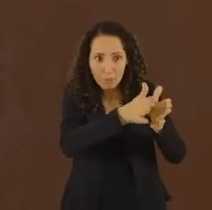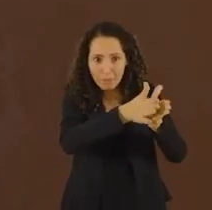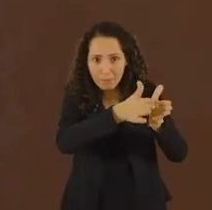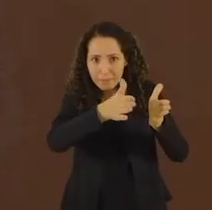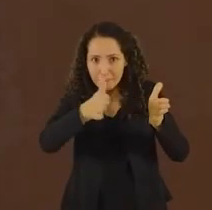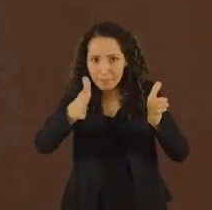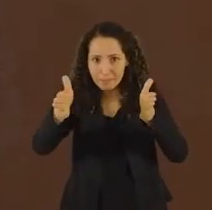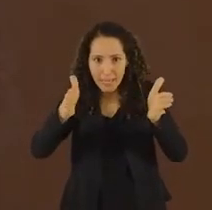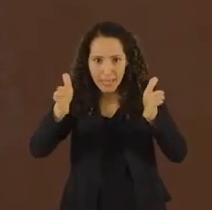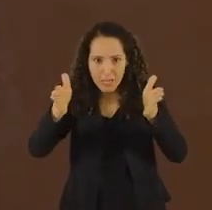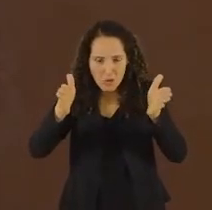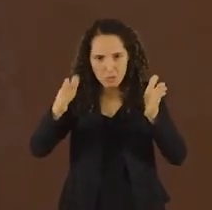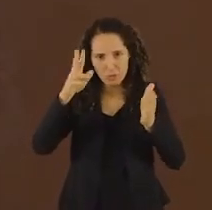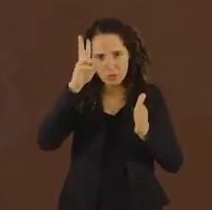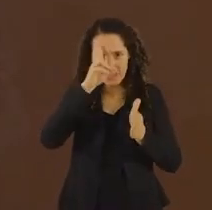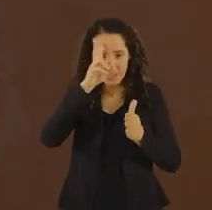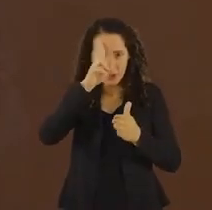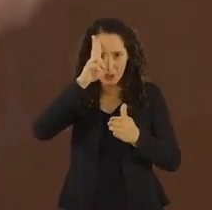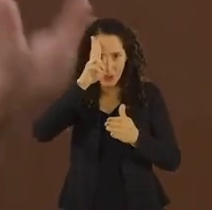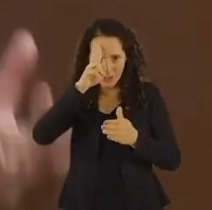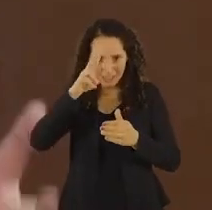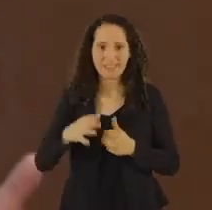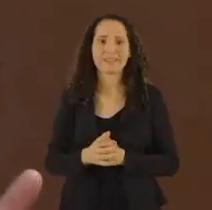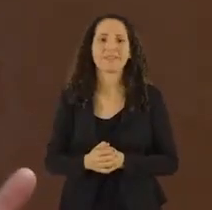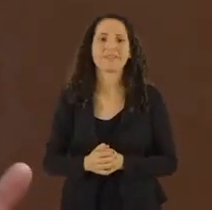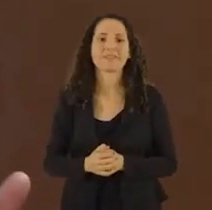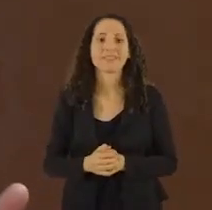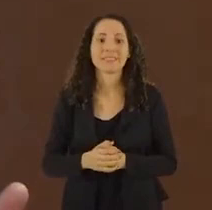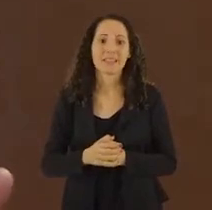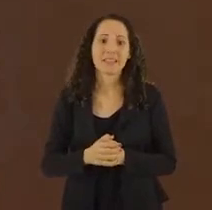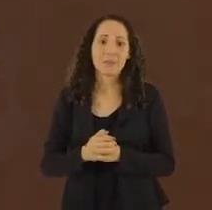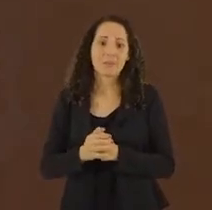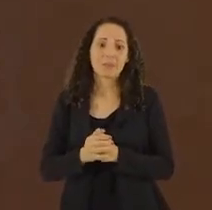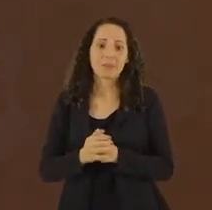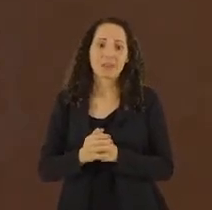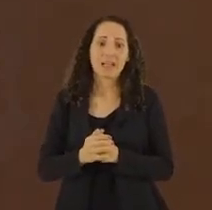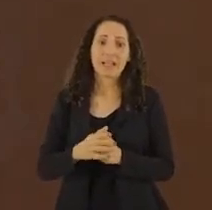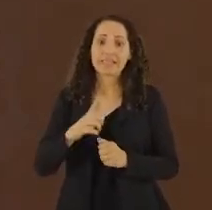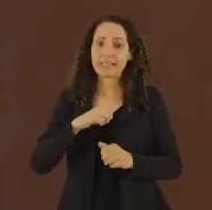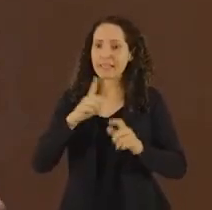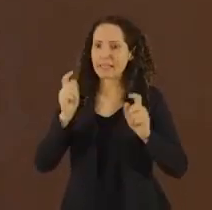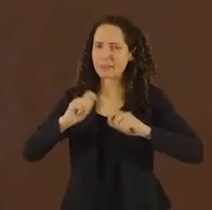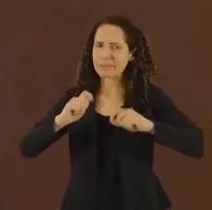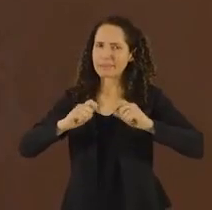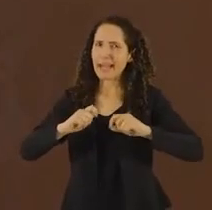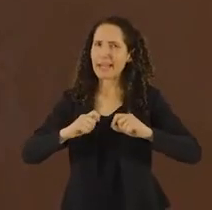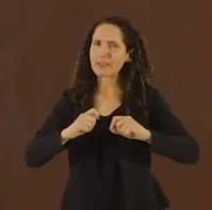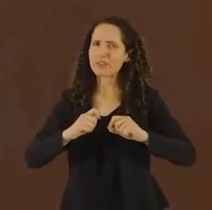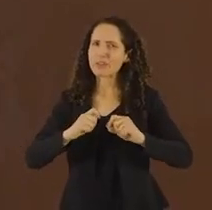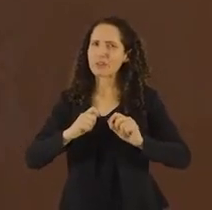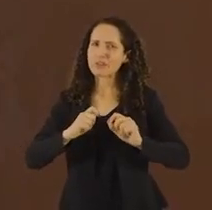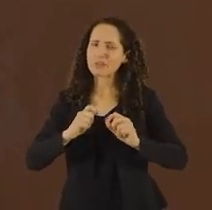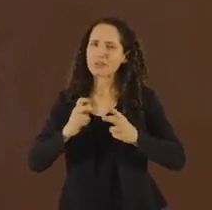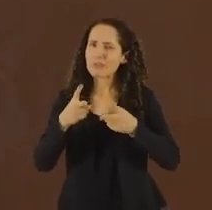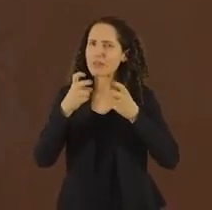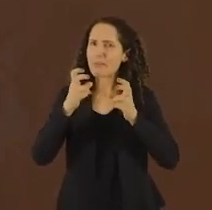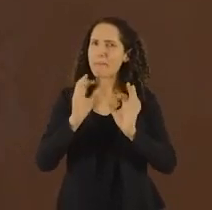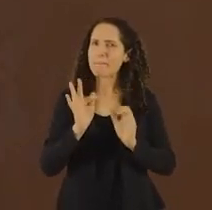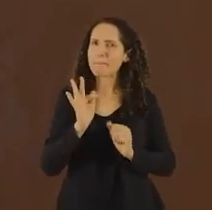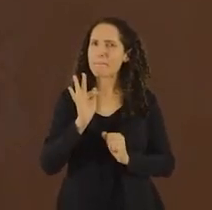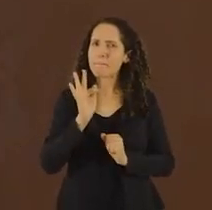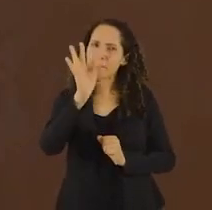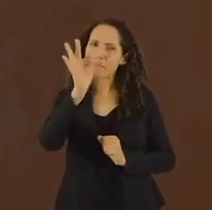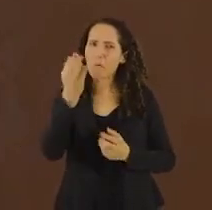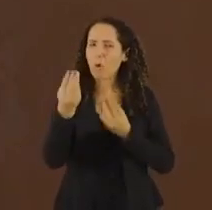ele ele acaba tendo a possibilidade de construir tendências E é isso que a gente pode fazer